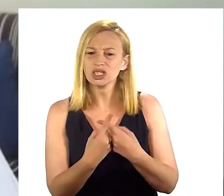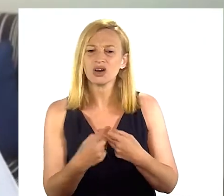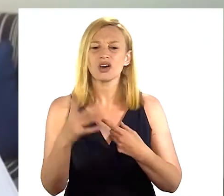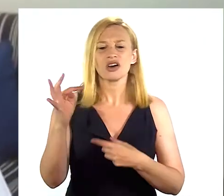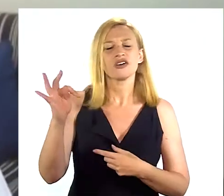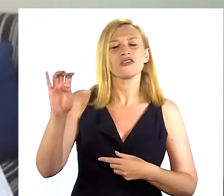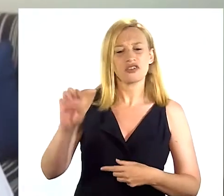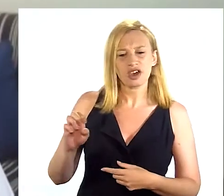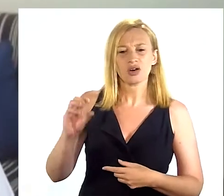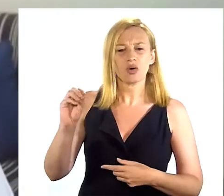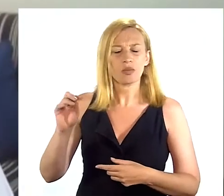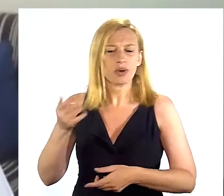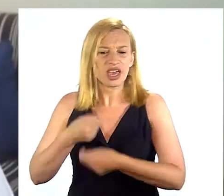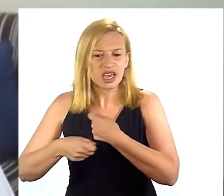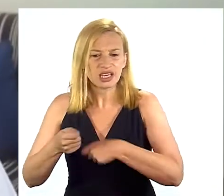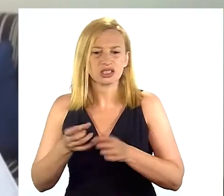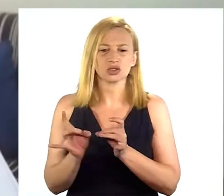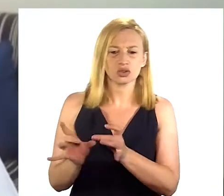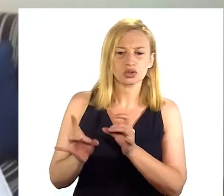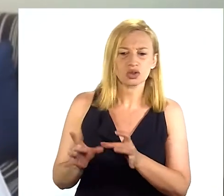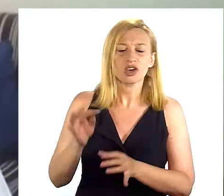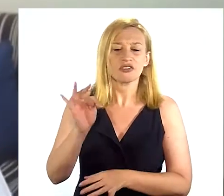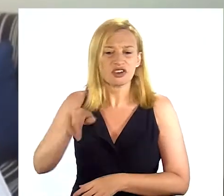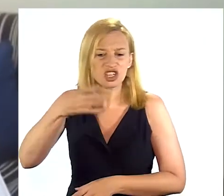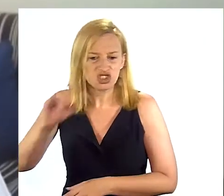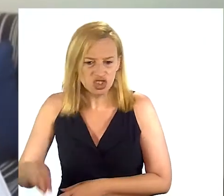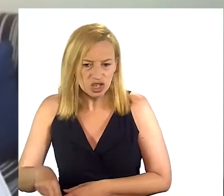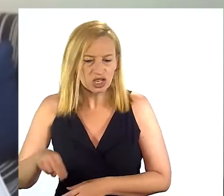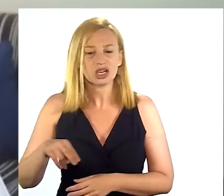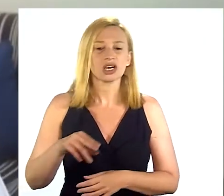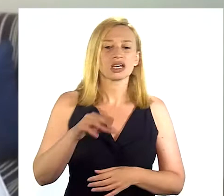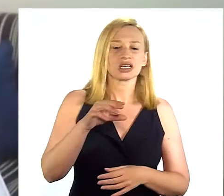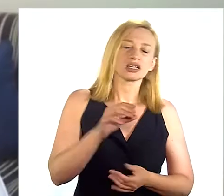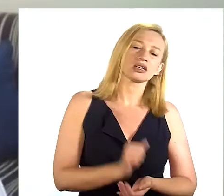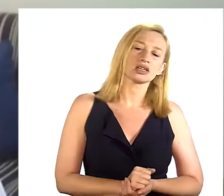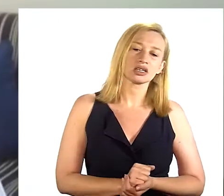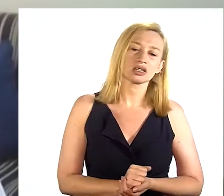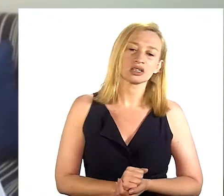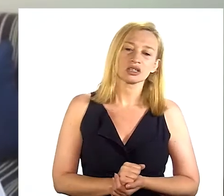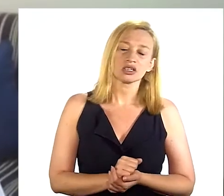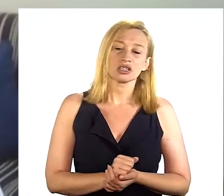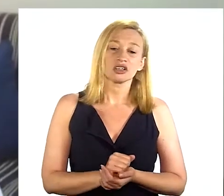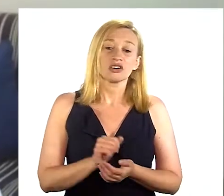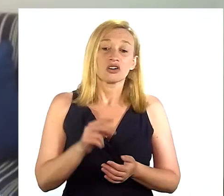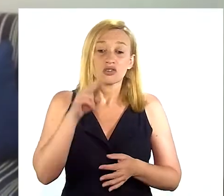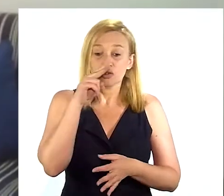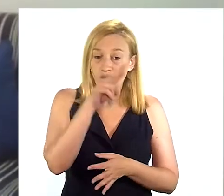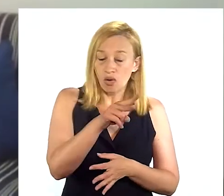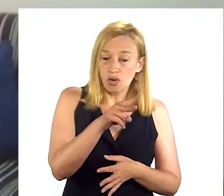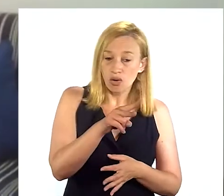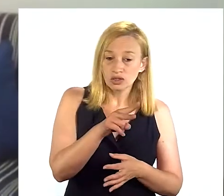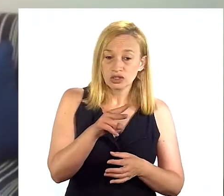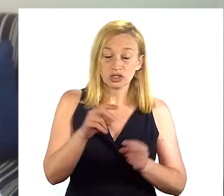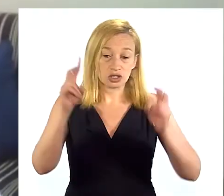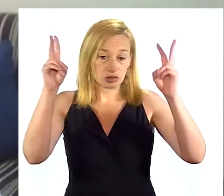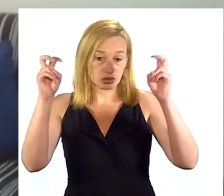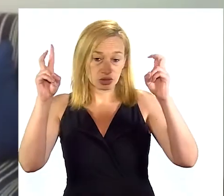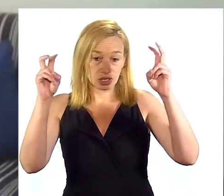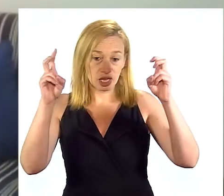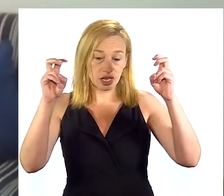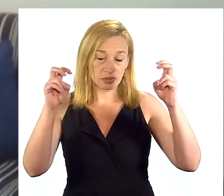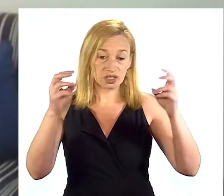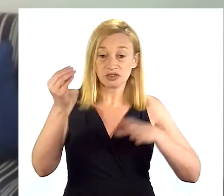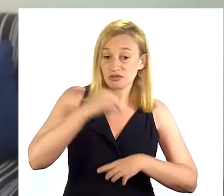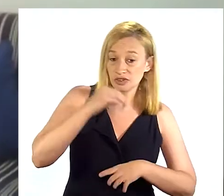Comercial, FEComércio, Firjan, AEB, FETranscarga, onde é que estavam os pontos fortes, os pontos fracos, e